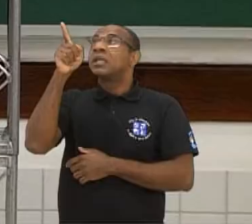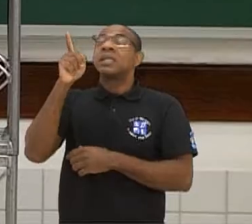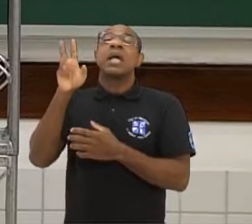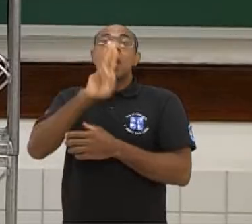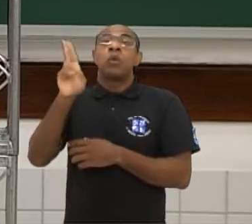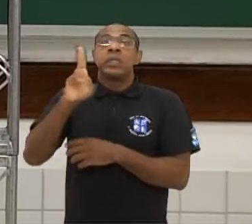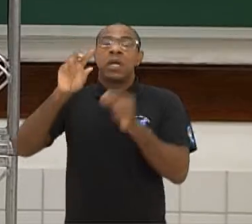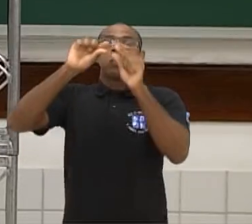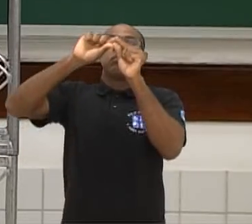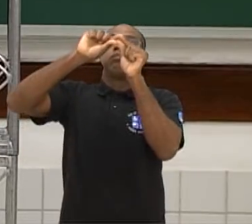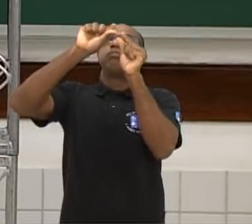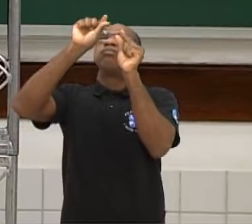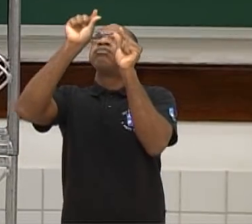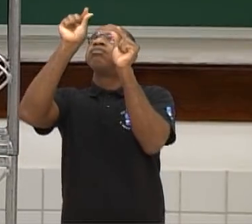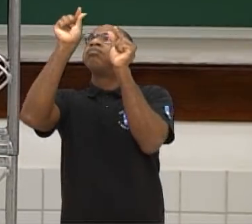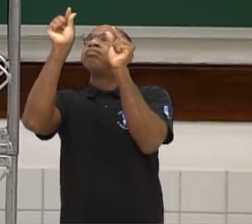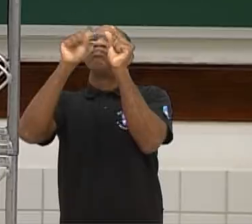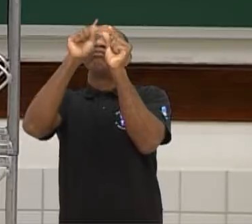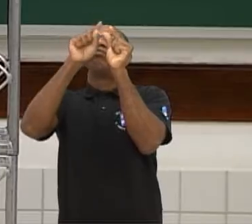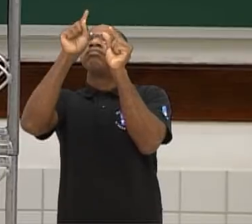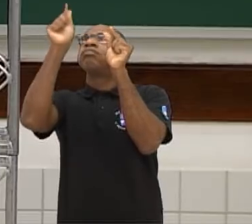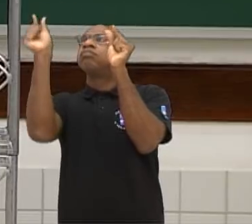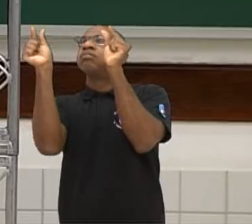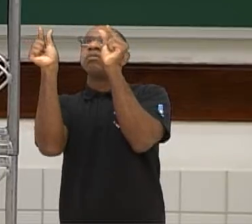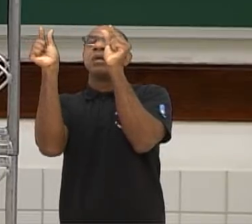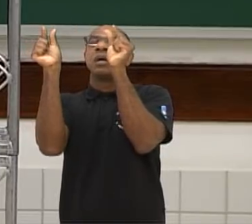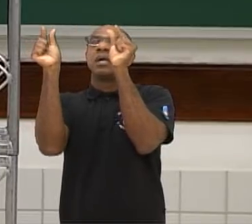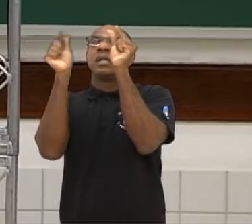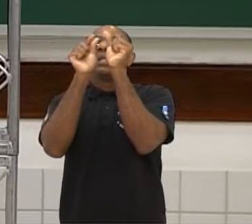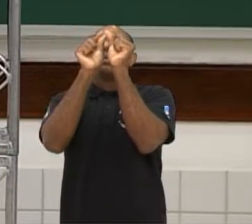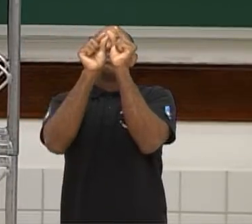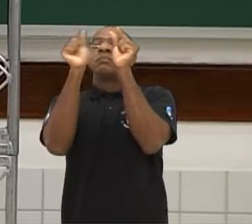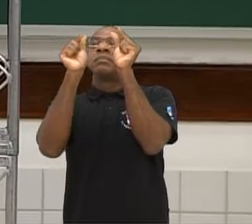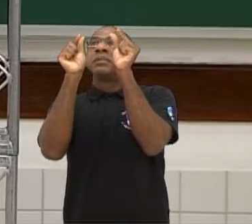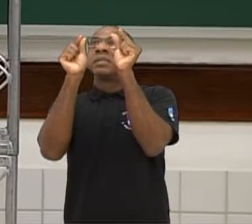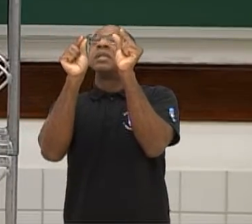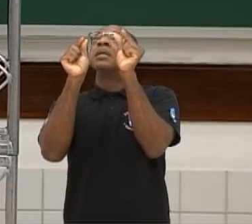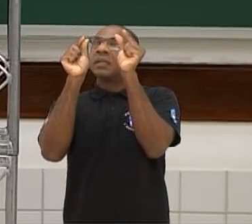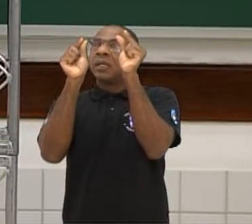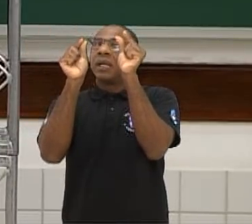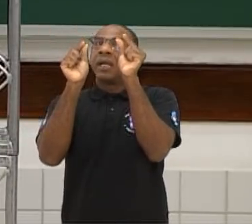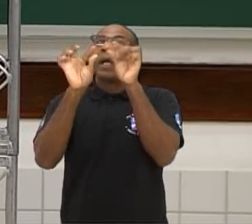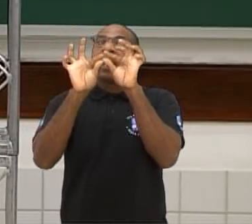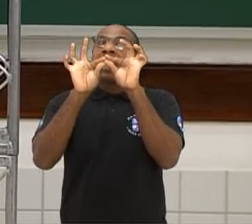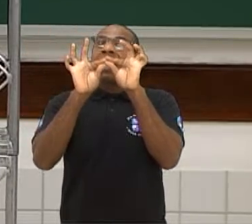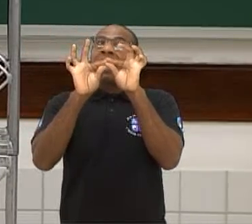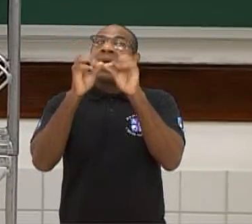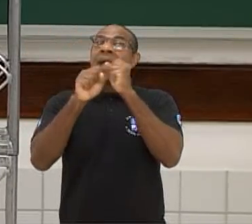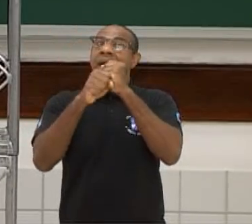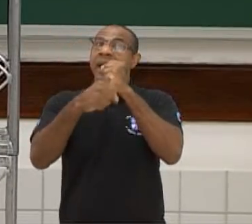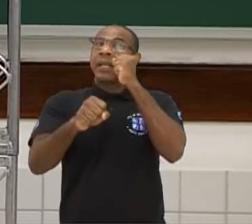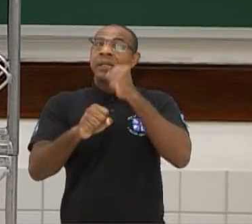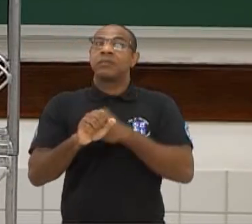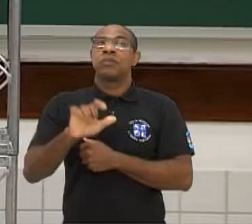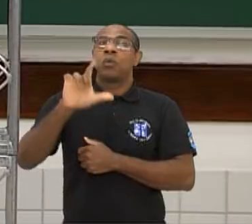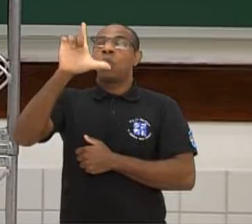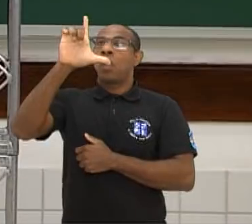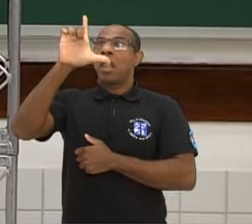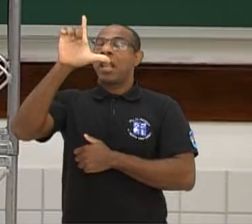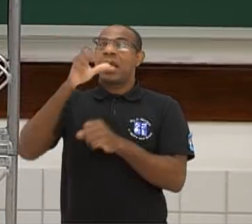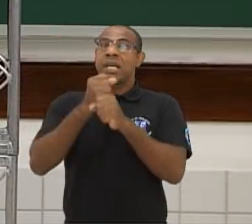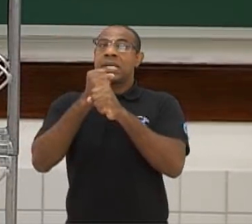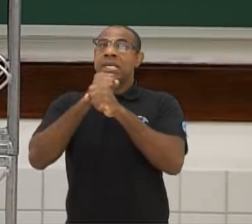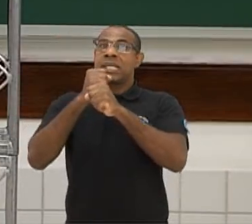o comprimento da resistência ele é grande, certo? Então o L é grande, a resistência também